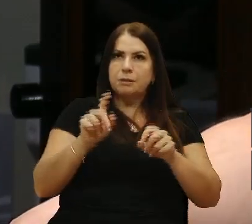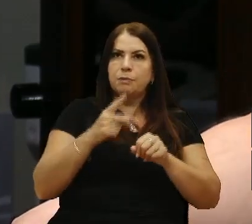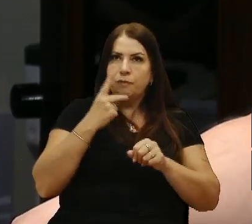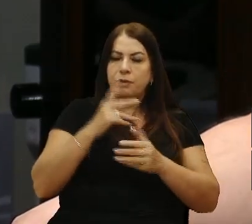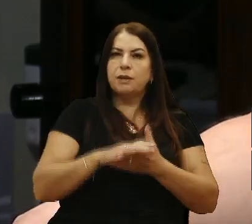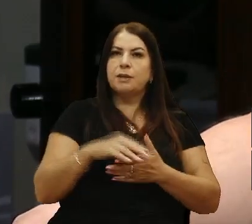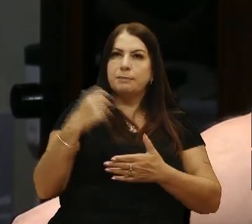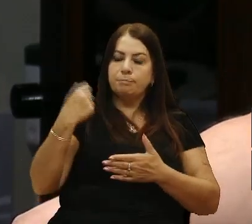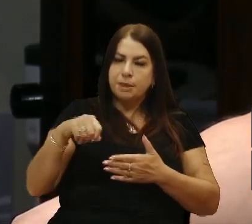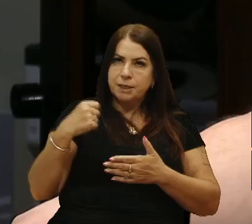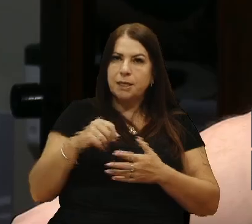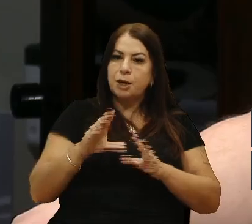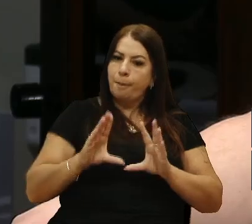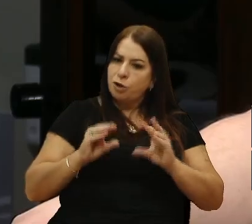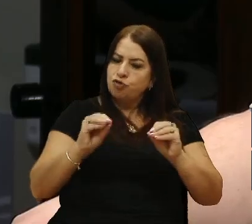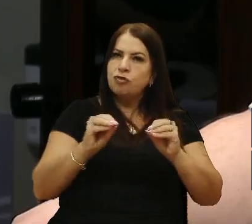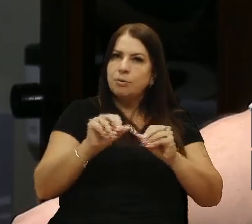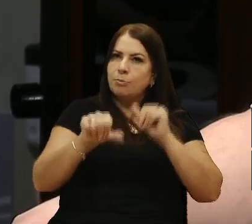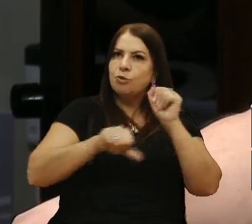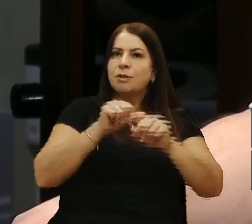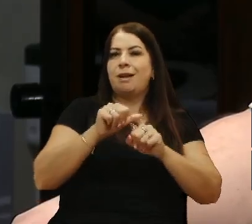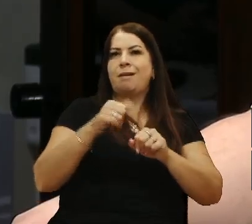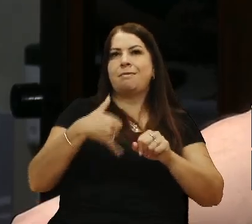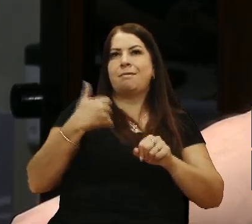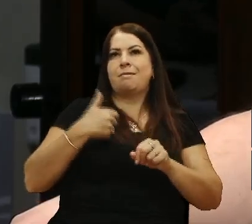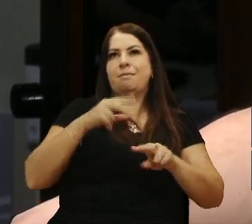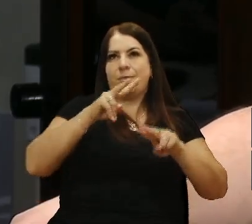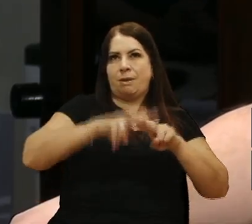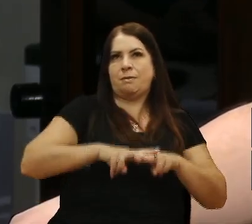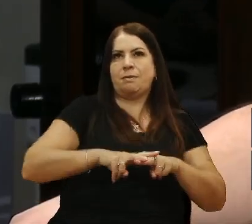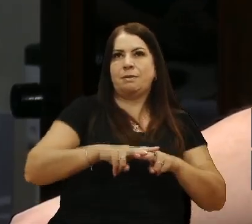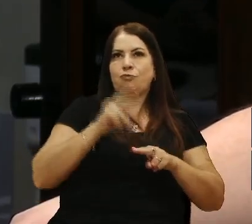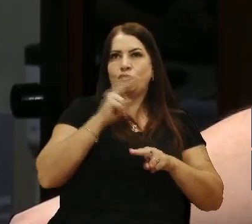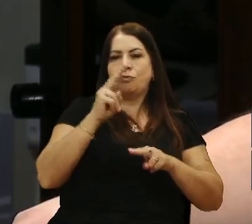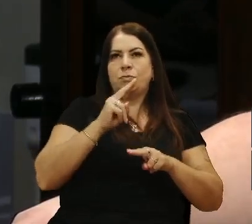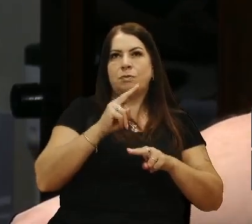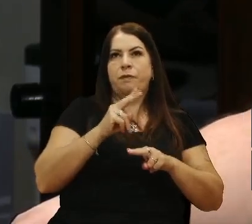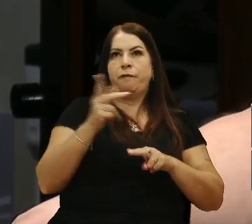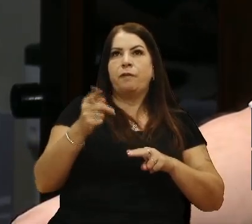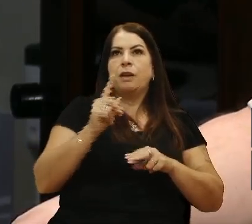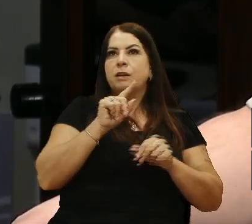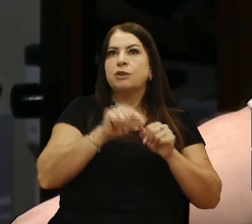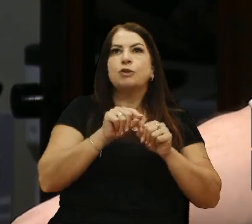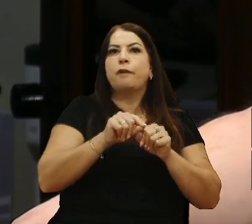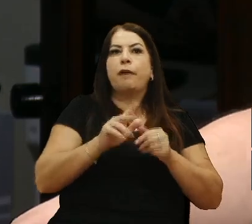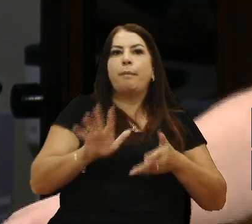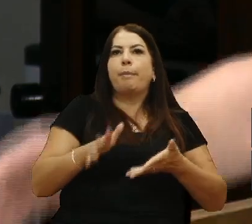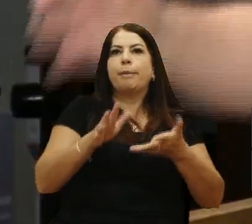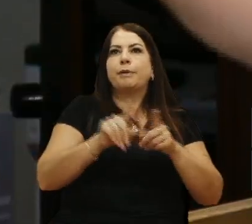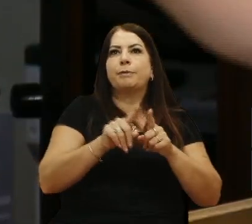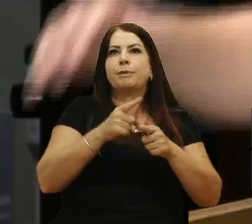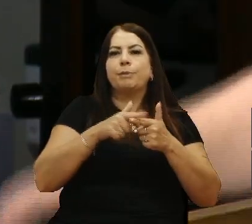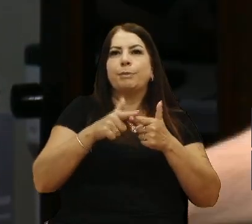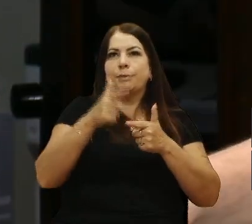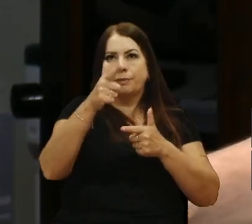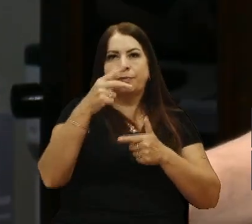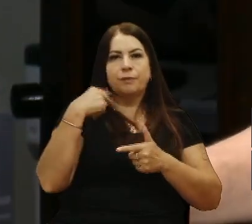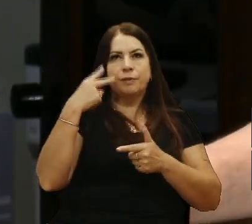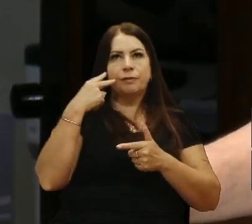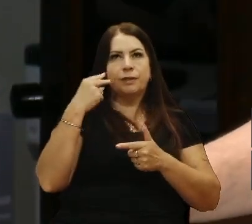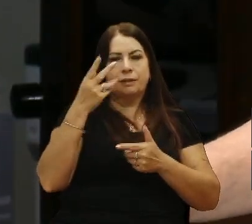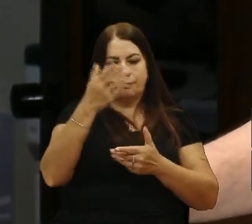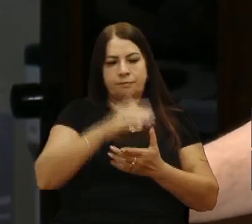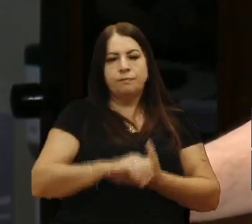dizer, precisamos mexer na maioridade penal deste país urgentemente, senão nós vamos só ficar enxugando gelo e reiterando problemas aqui. Seu parte, vereador